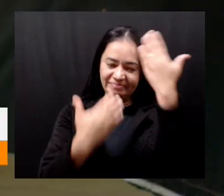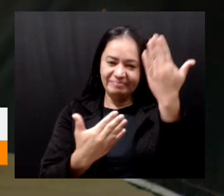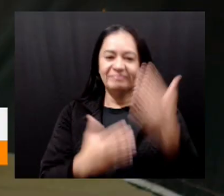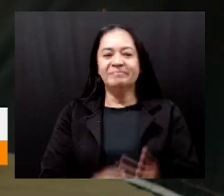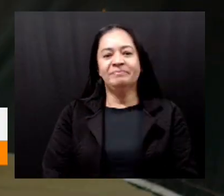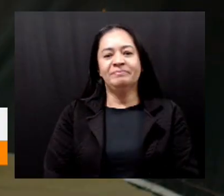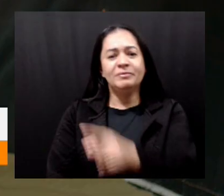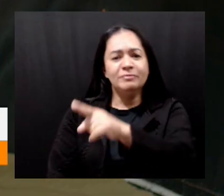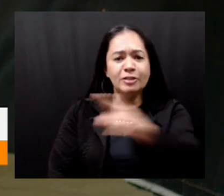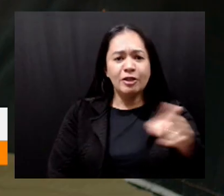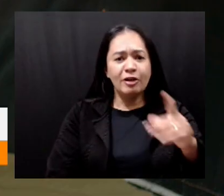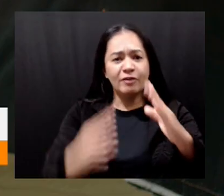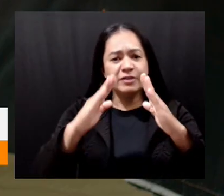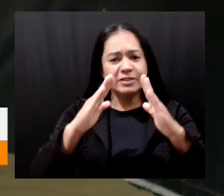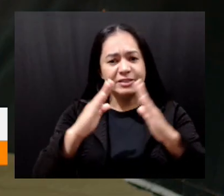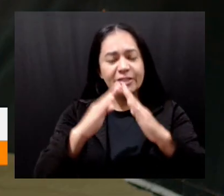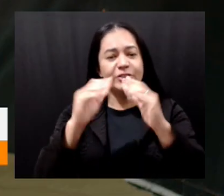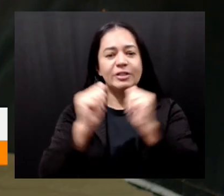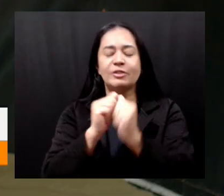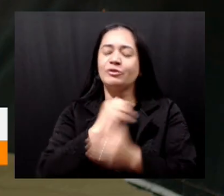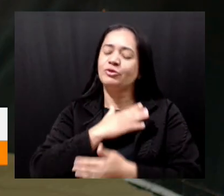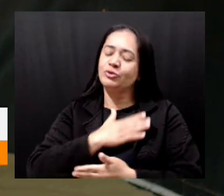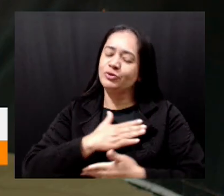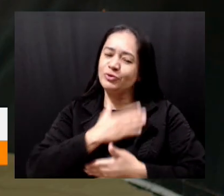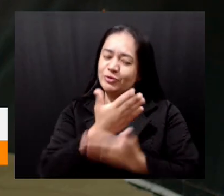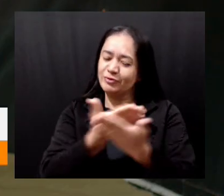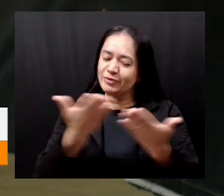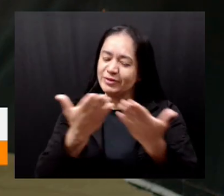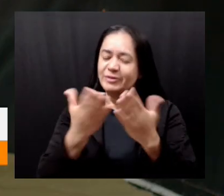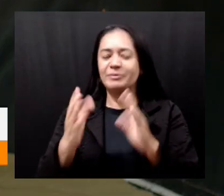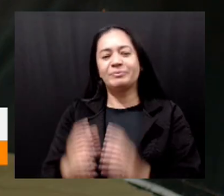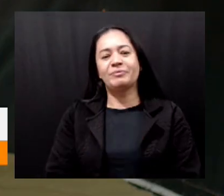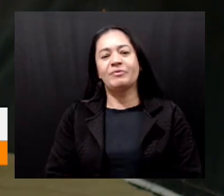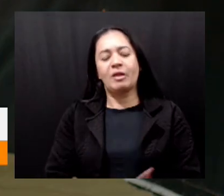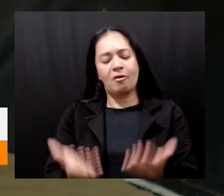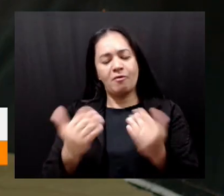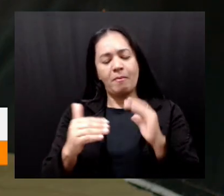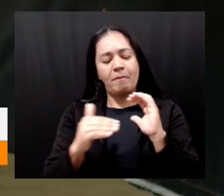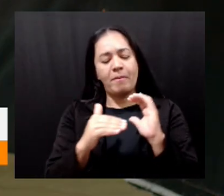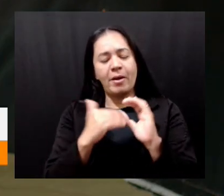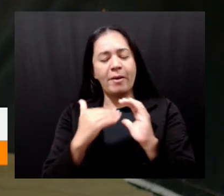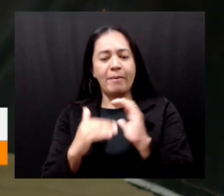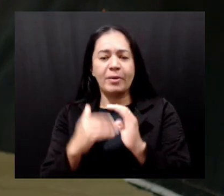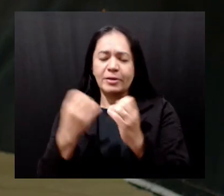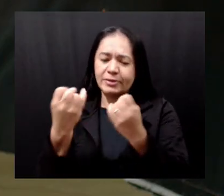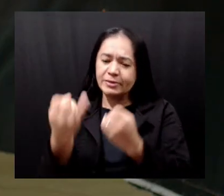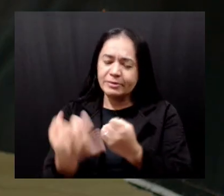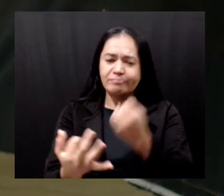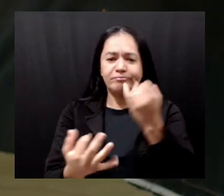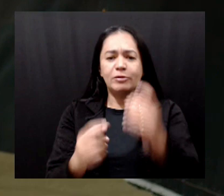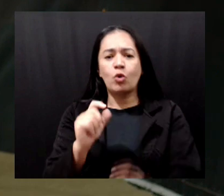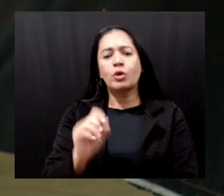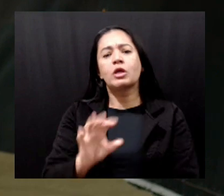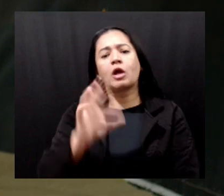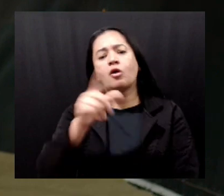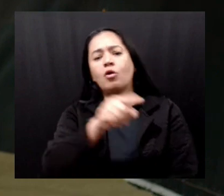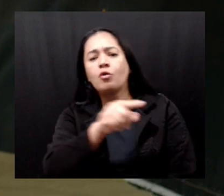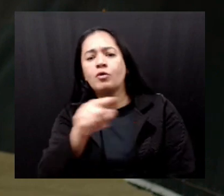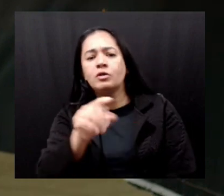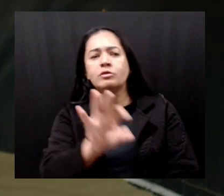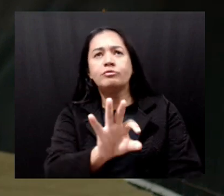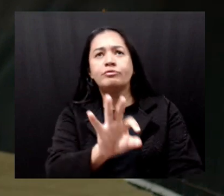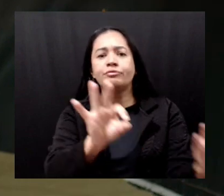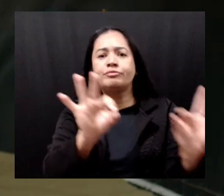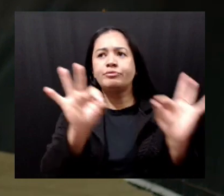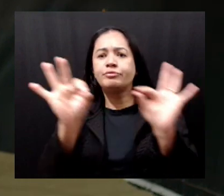gente também, é um prazer ter você, tá? Já vai mandando a sua mensagem, vai falando pra gente o que acontece quando você assiste na televisão ou vê na